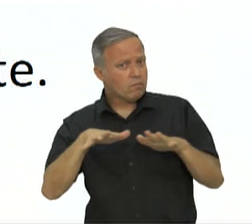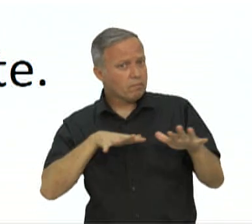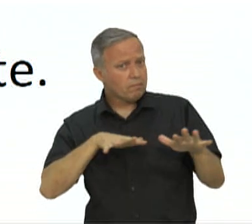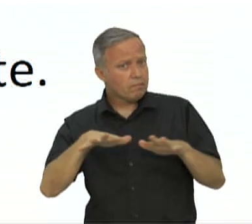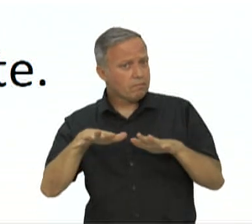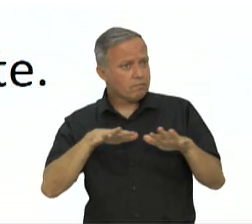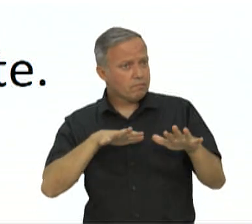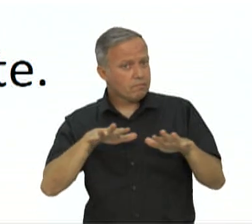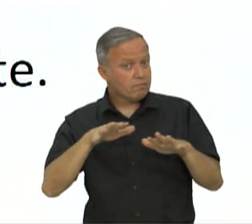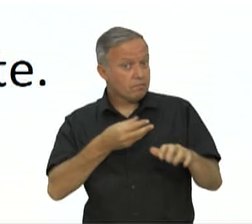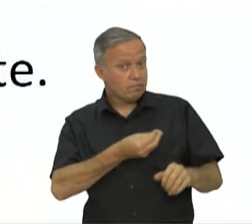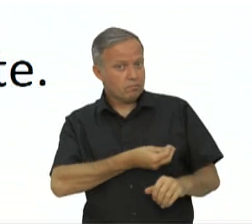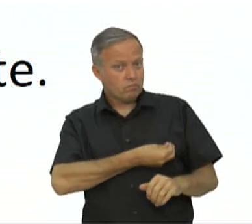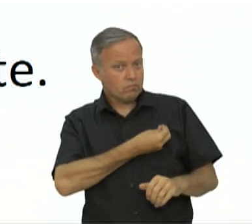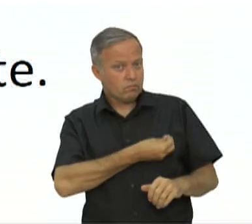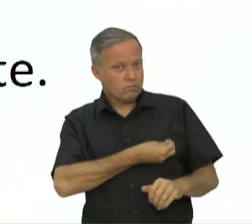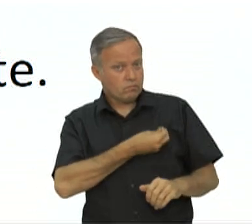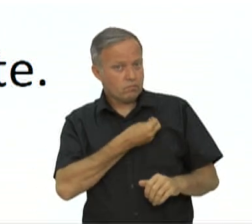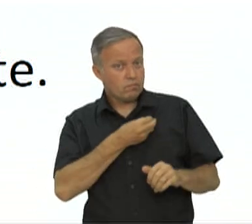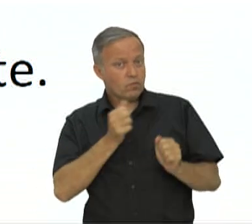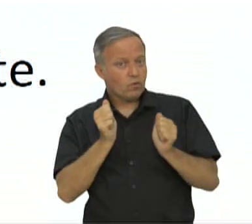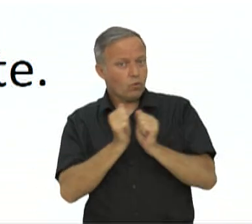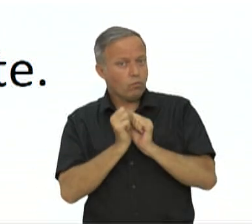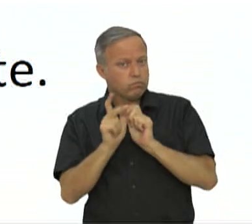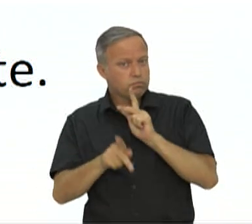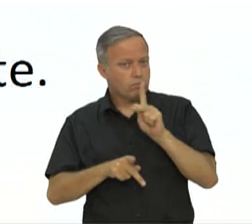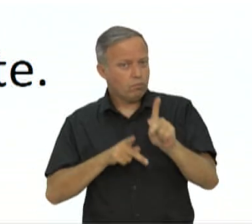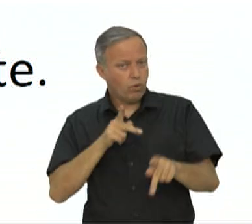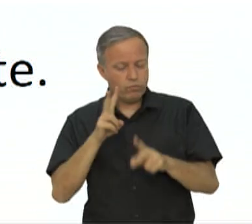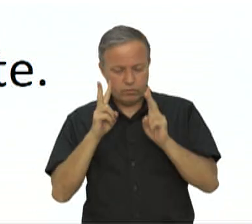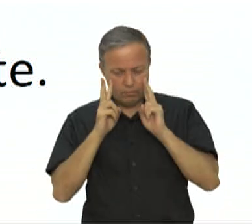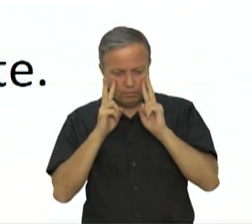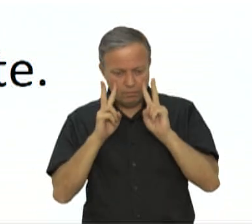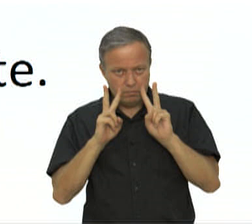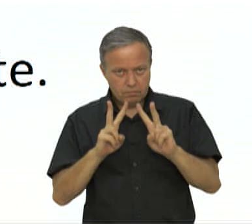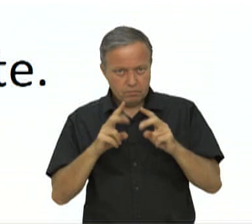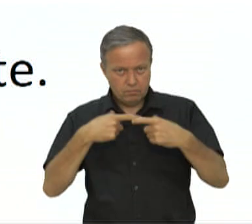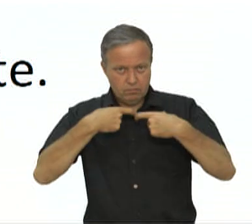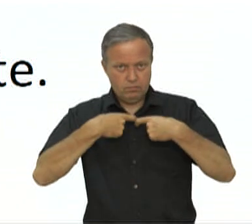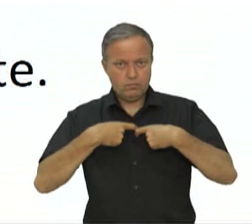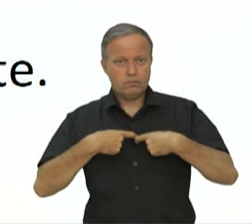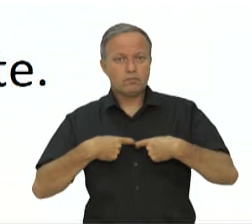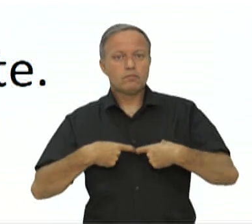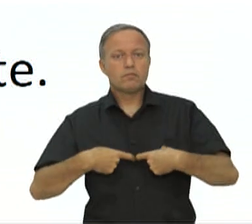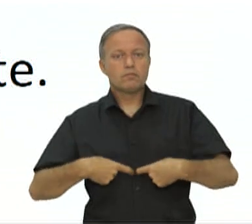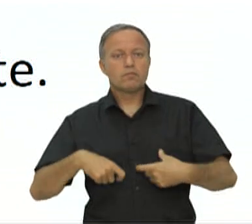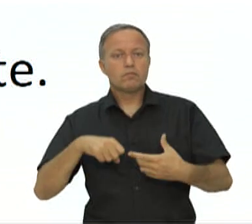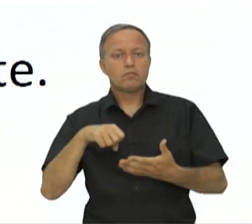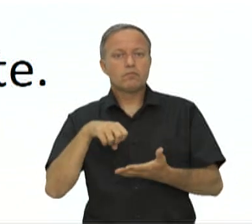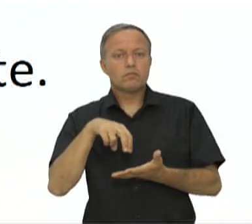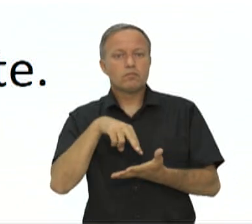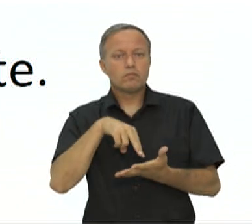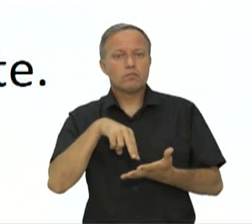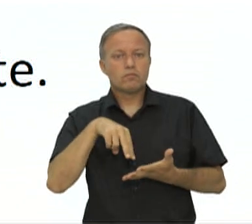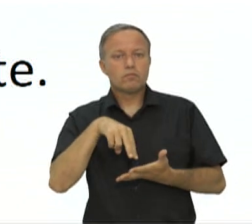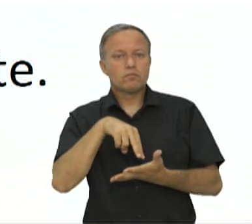movimentos, ao vivo e publicamente. O corpo é o principal suporte para essa